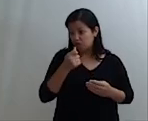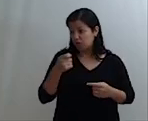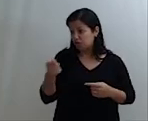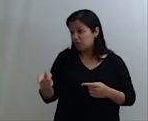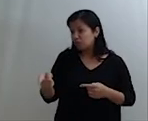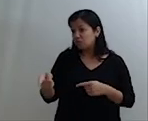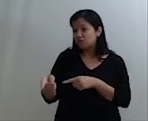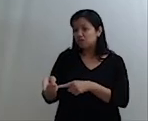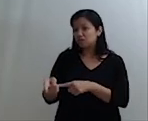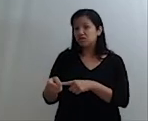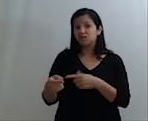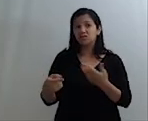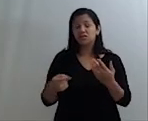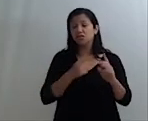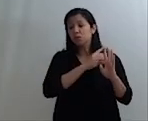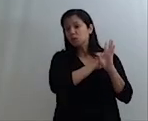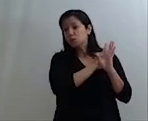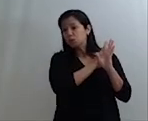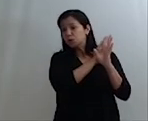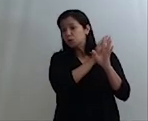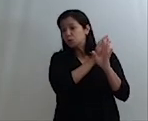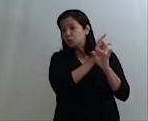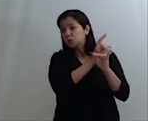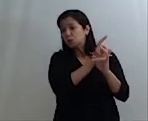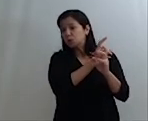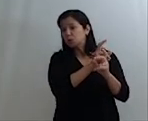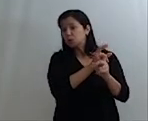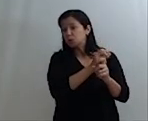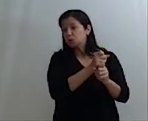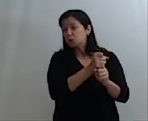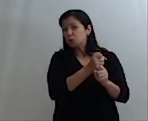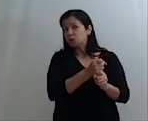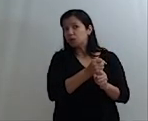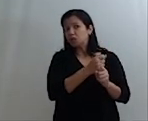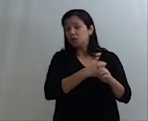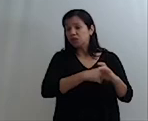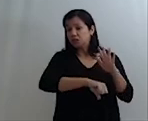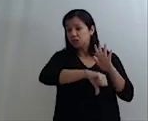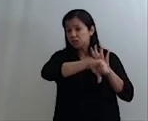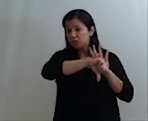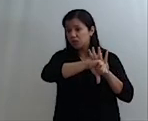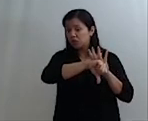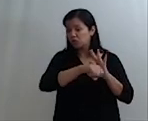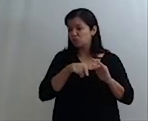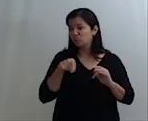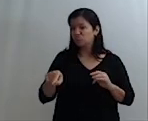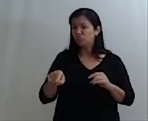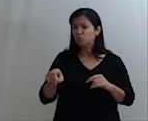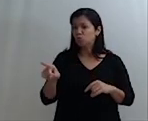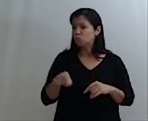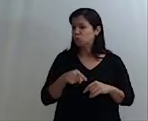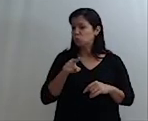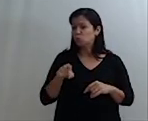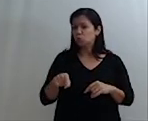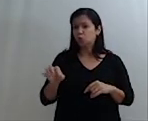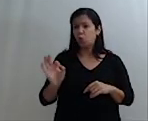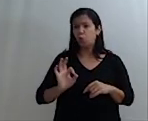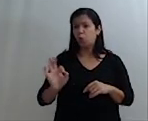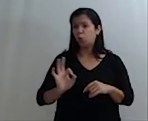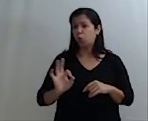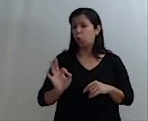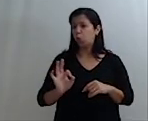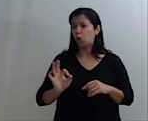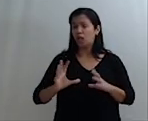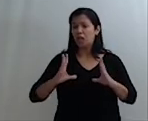de antecedências criminais do do recorrente o paciente nenhuma indicação tem na na folha de